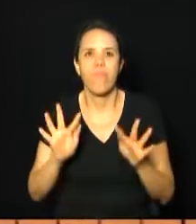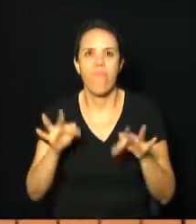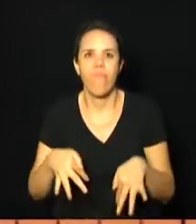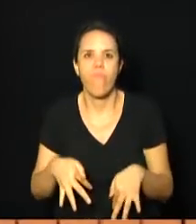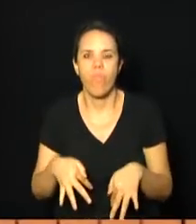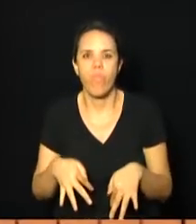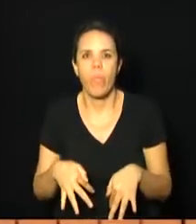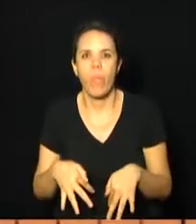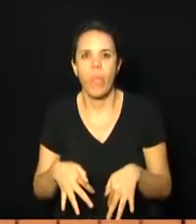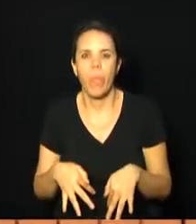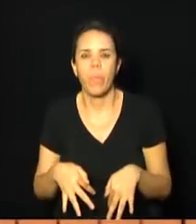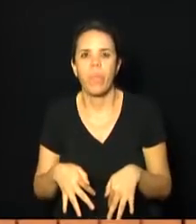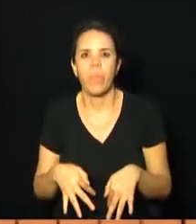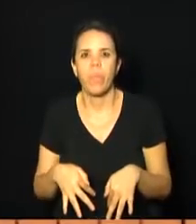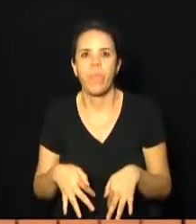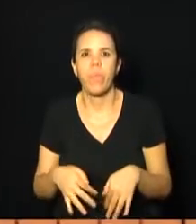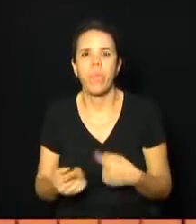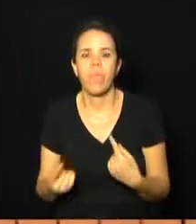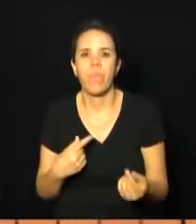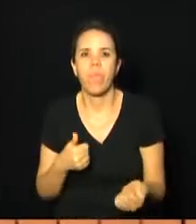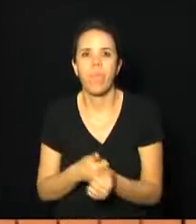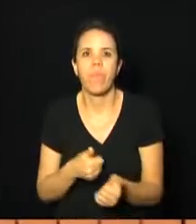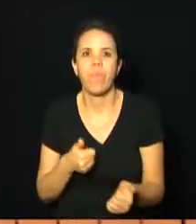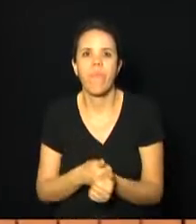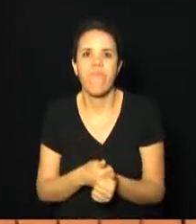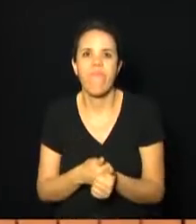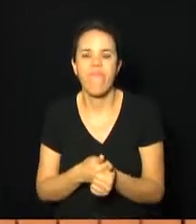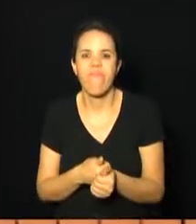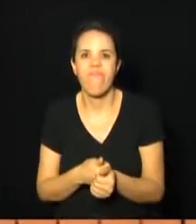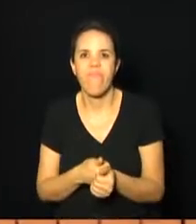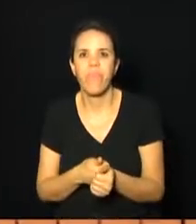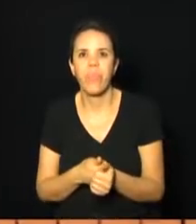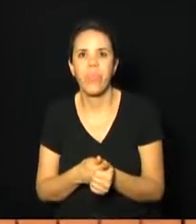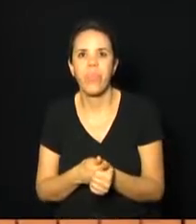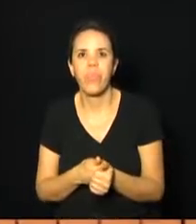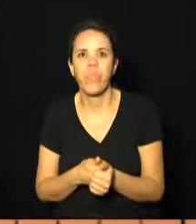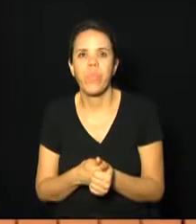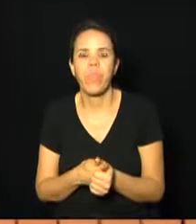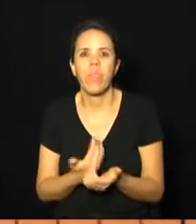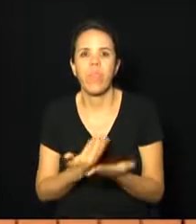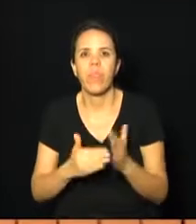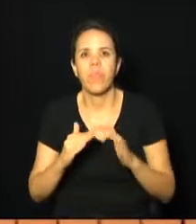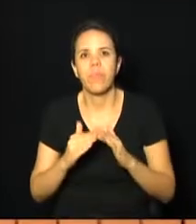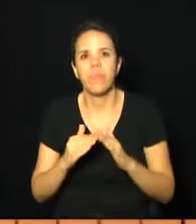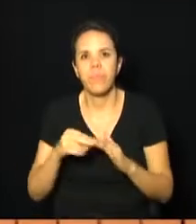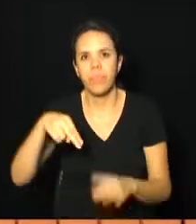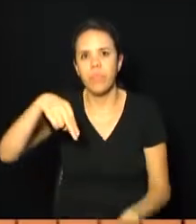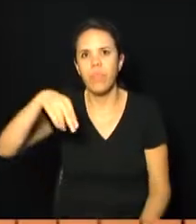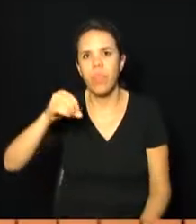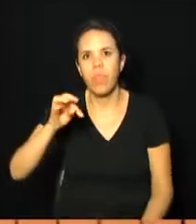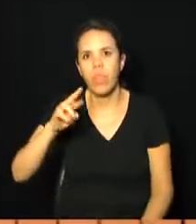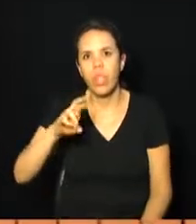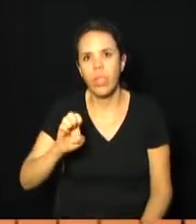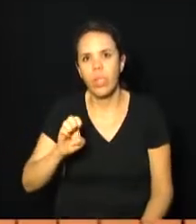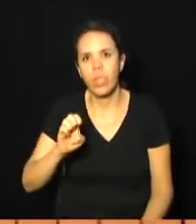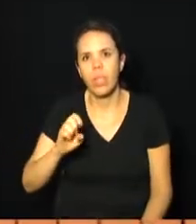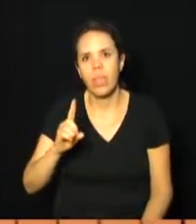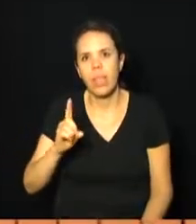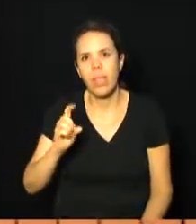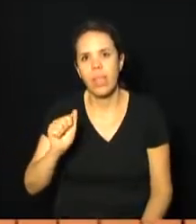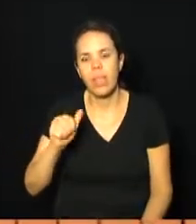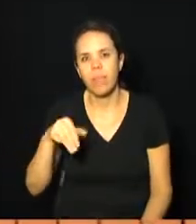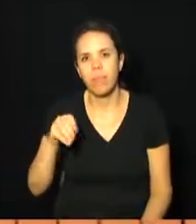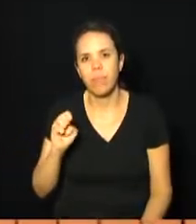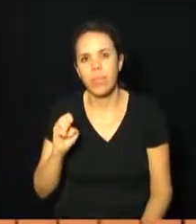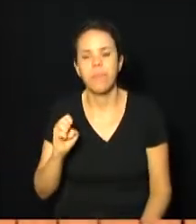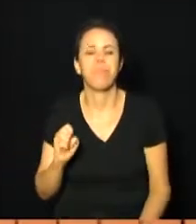Heitor Penteado, que é próximo ao Colégio Notre Dame, Clube Concórdia, onde começa